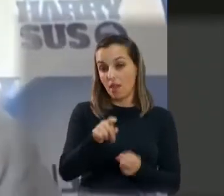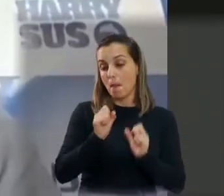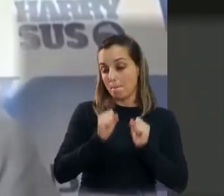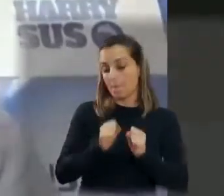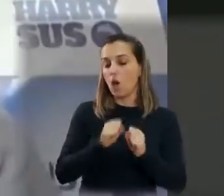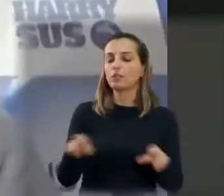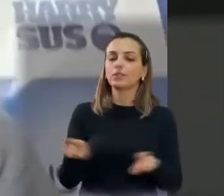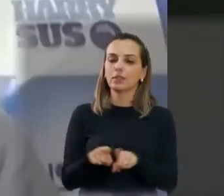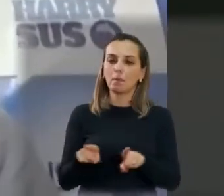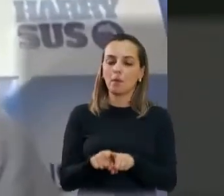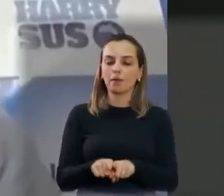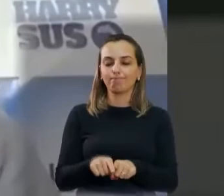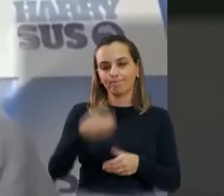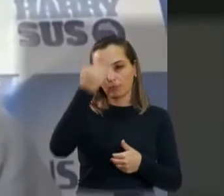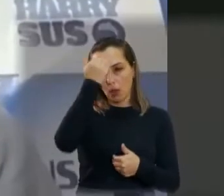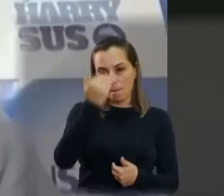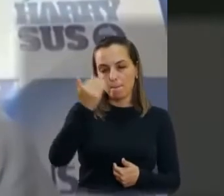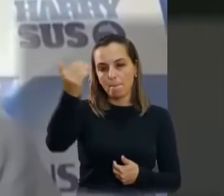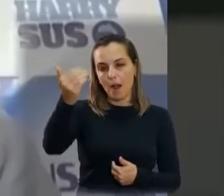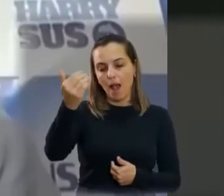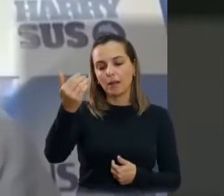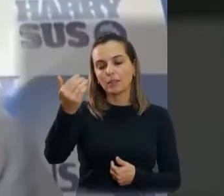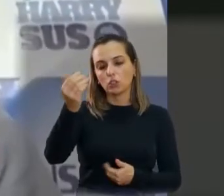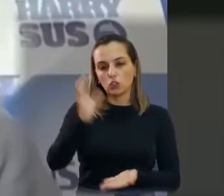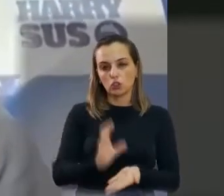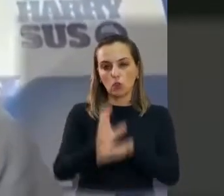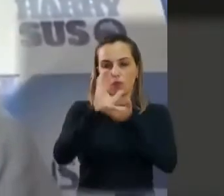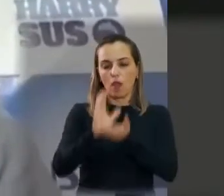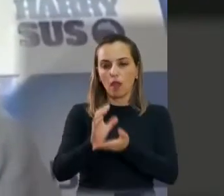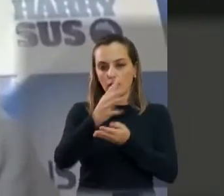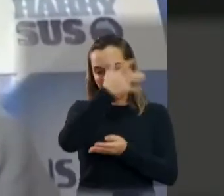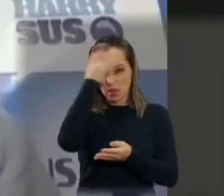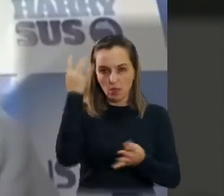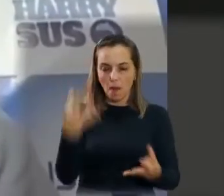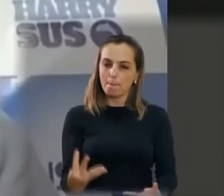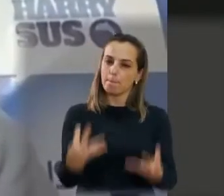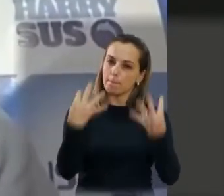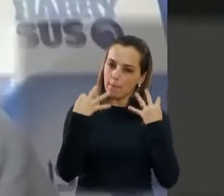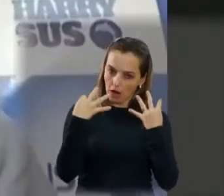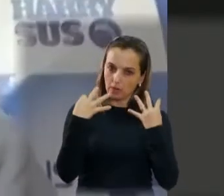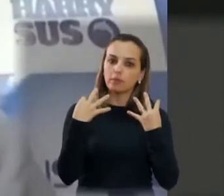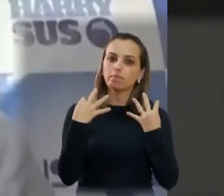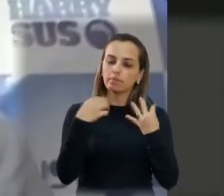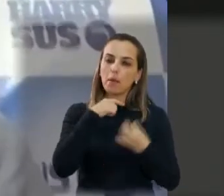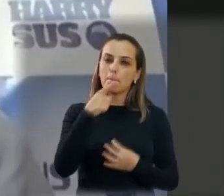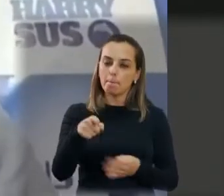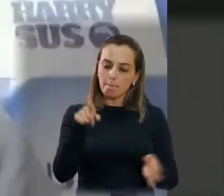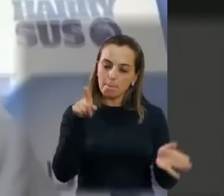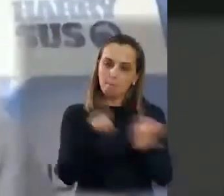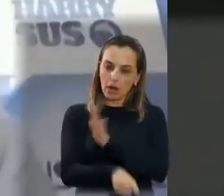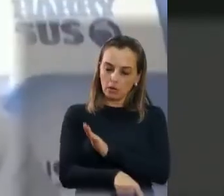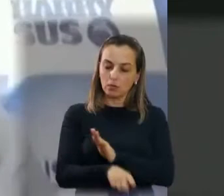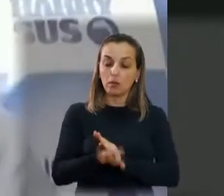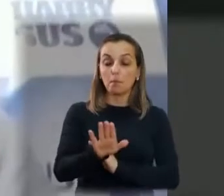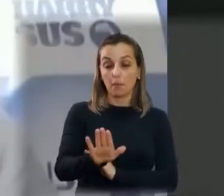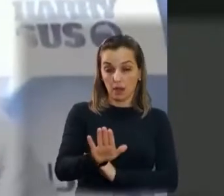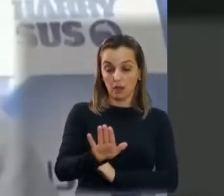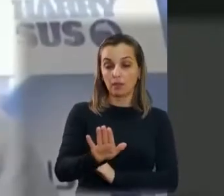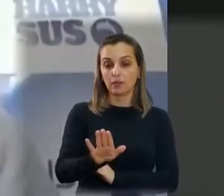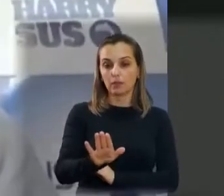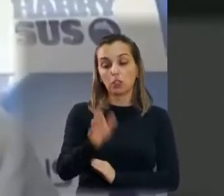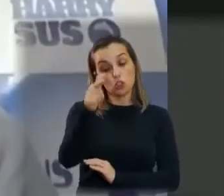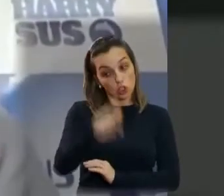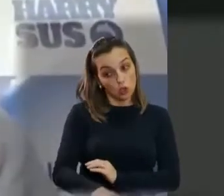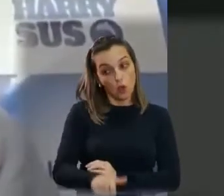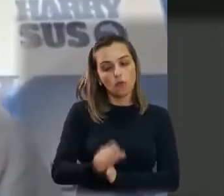também. Agradeço a audiência dos conselheiros que estão aí e realmente vão fazer perguntas, mas